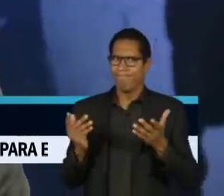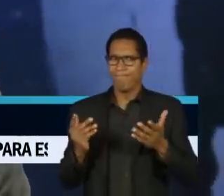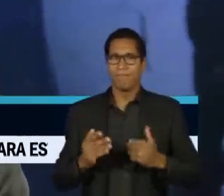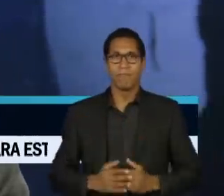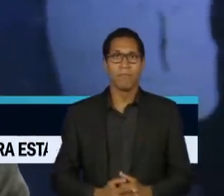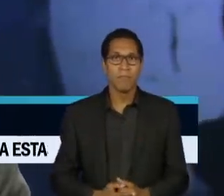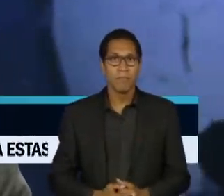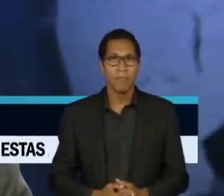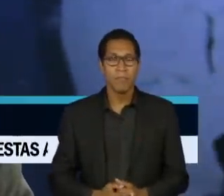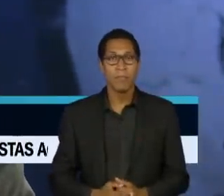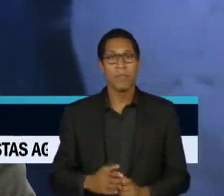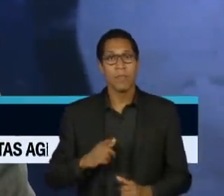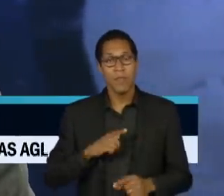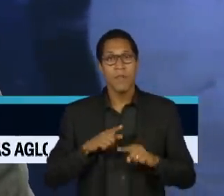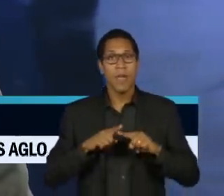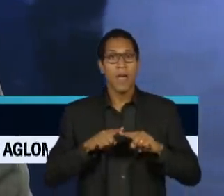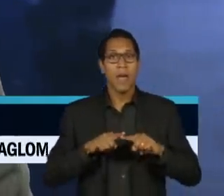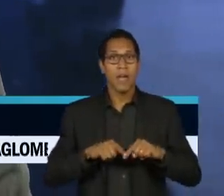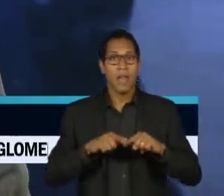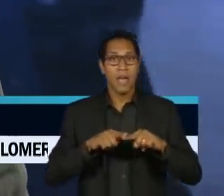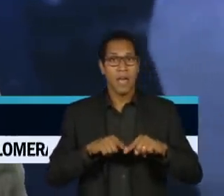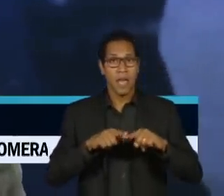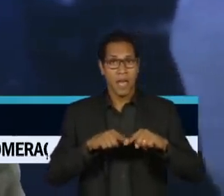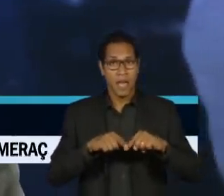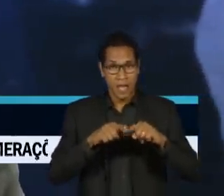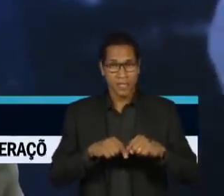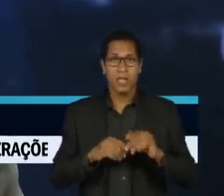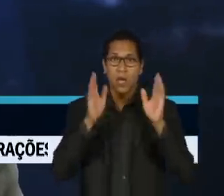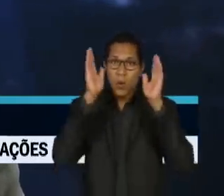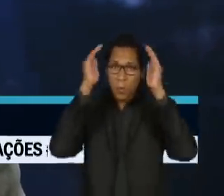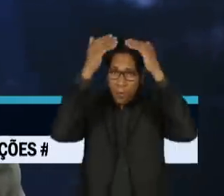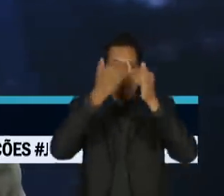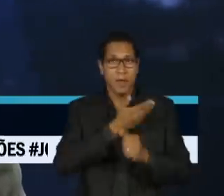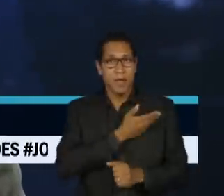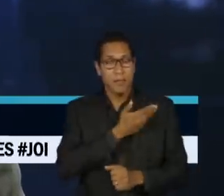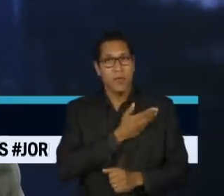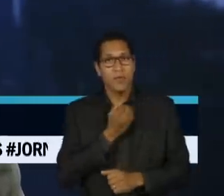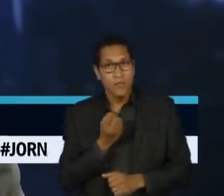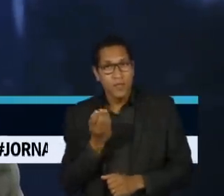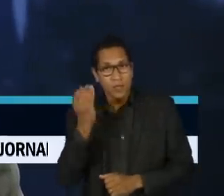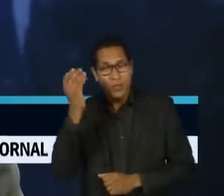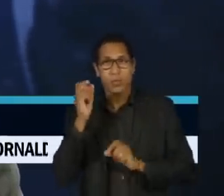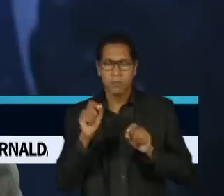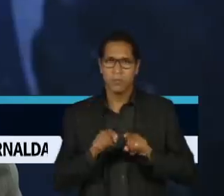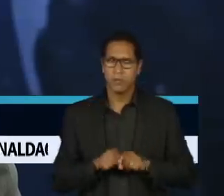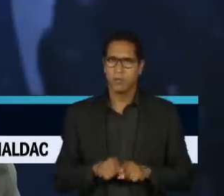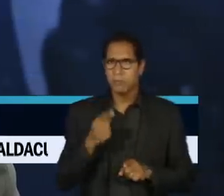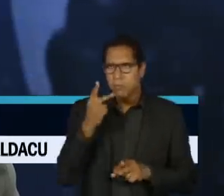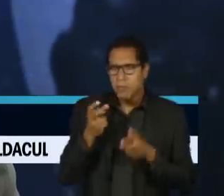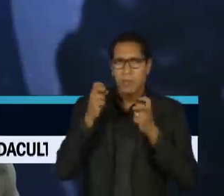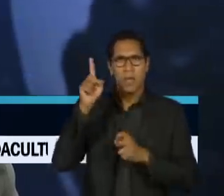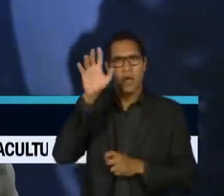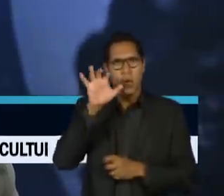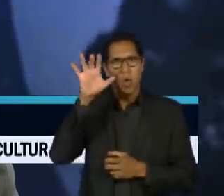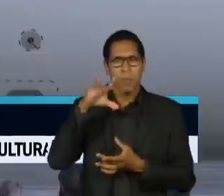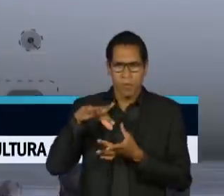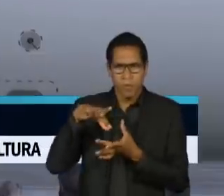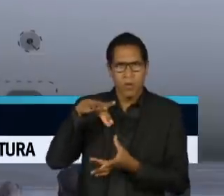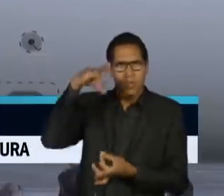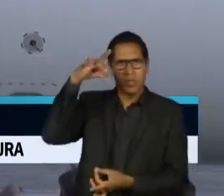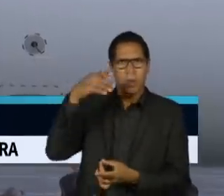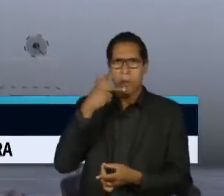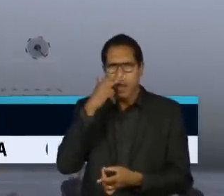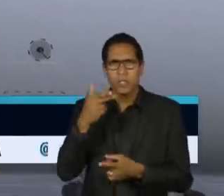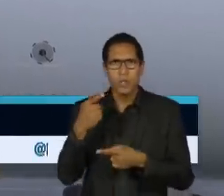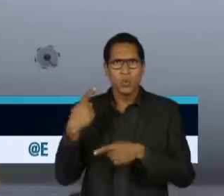Em viagem à Grécia, o Papa fez um alerta ao dizer que há um retrocesso da democracia na Europa e no resto do mundo.